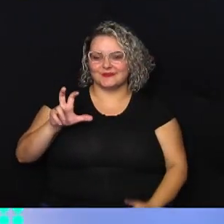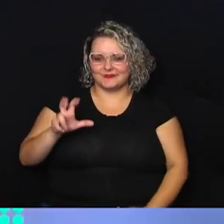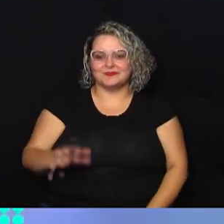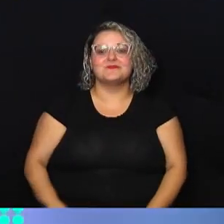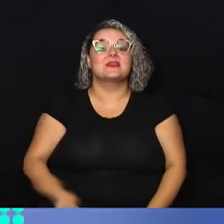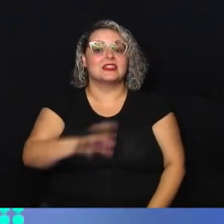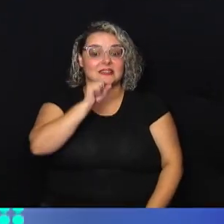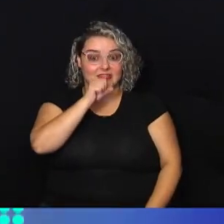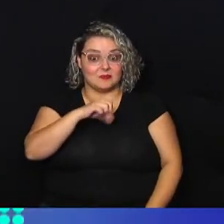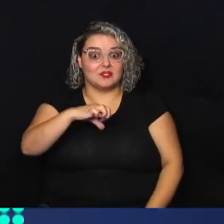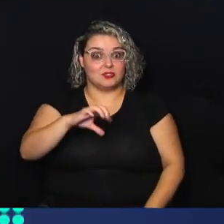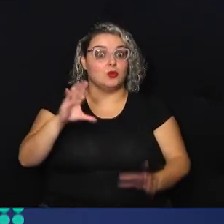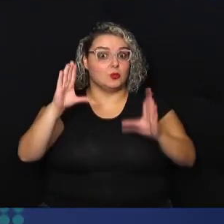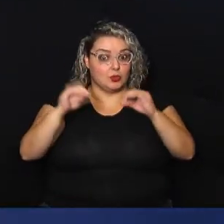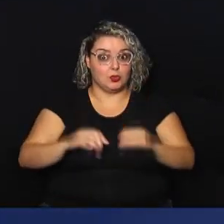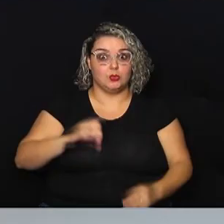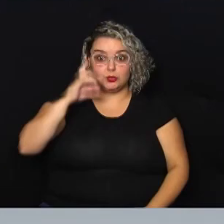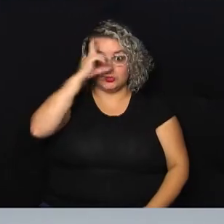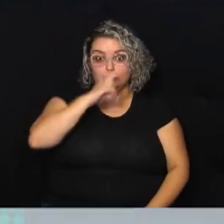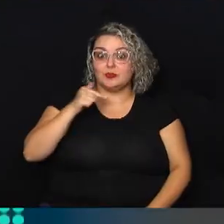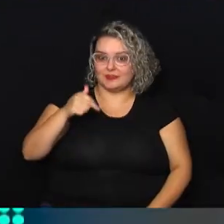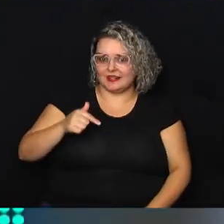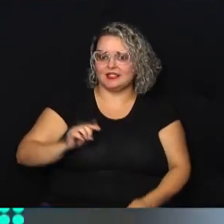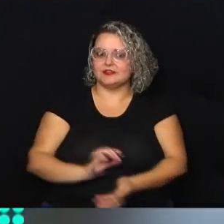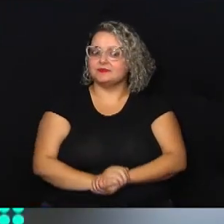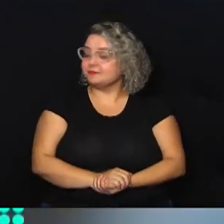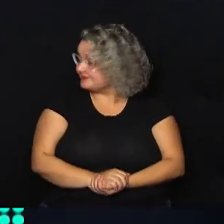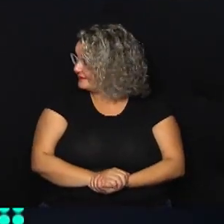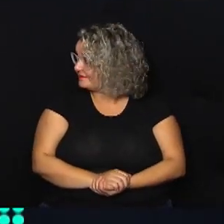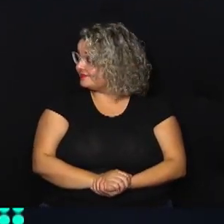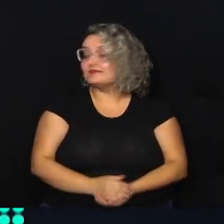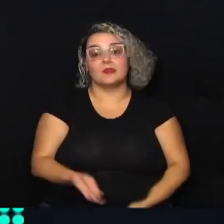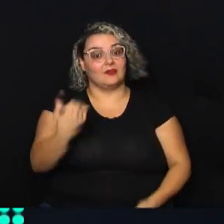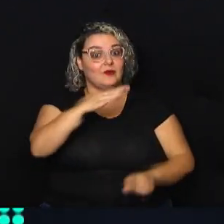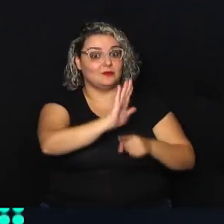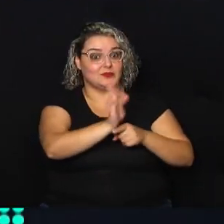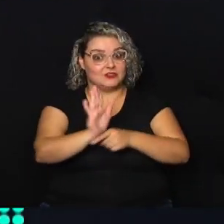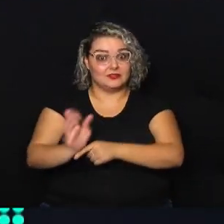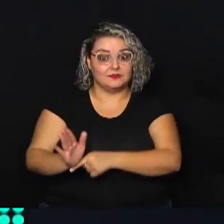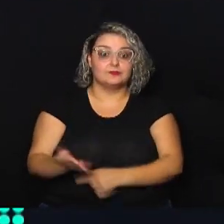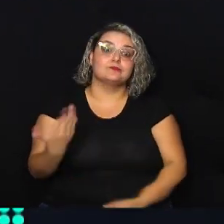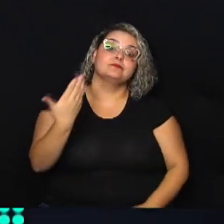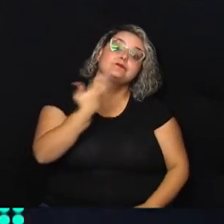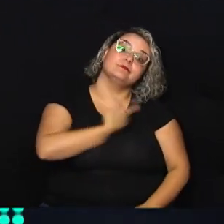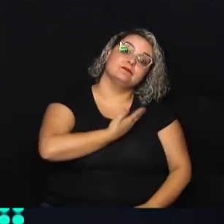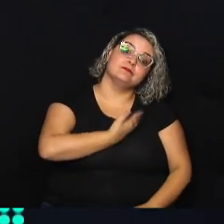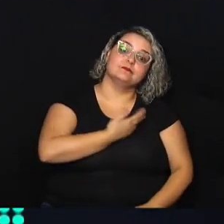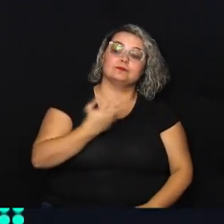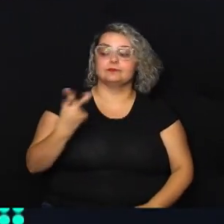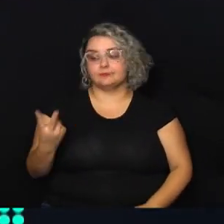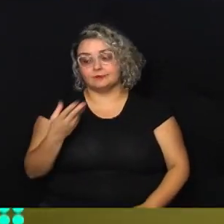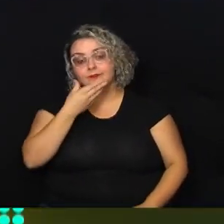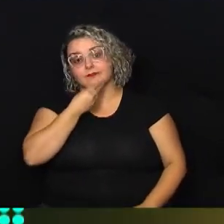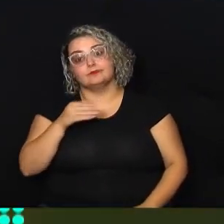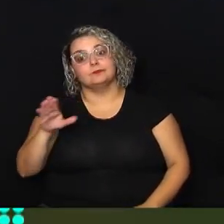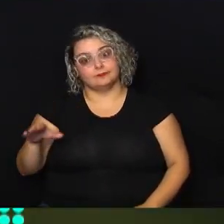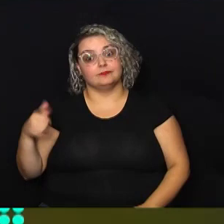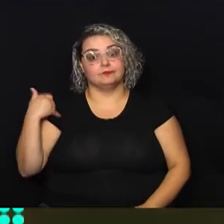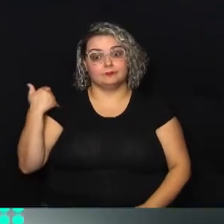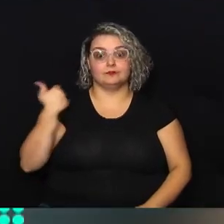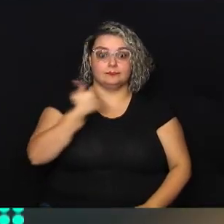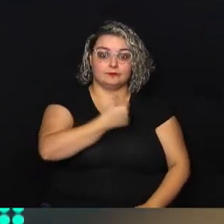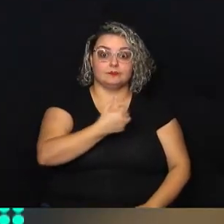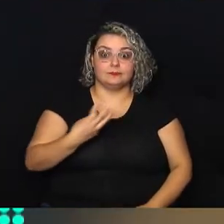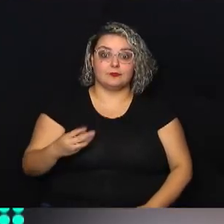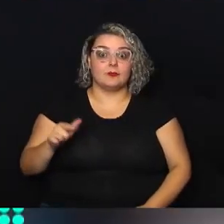da noite e no domingo às 7. E vamos de cinema. Amizade entre dois meninos de 13 anos,